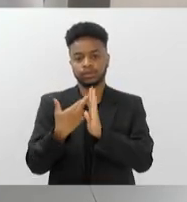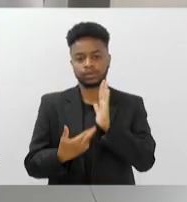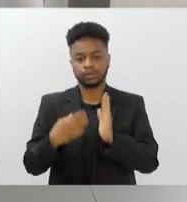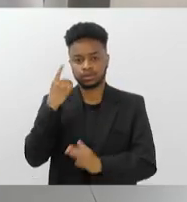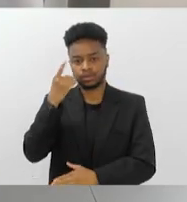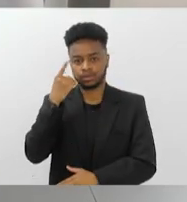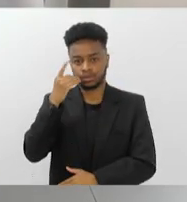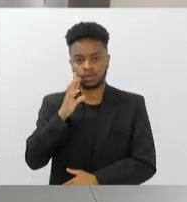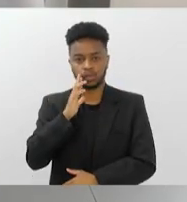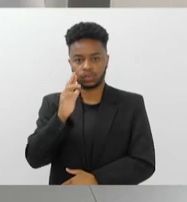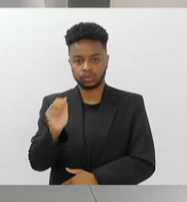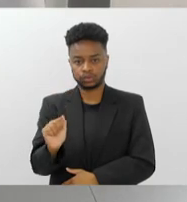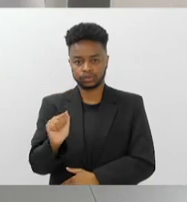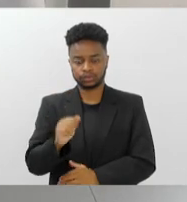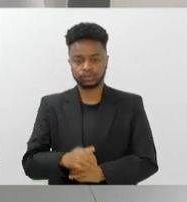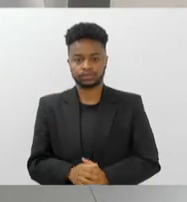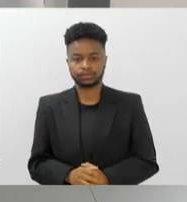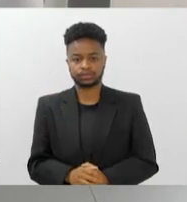deputado Rodrigo Amorim.